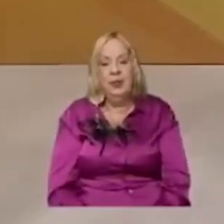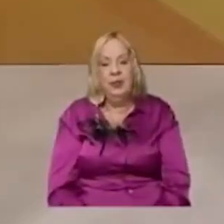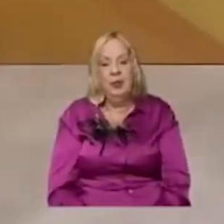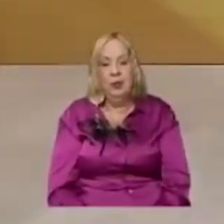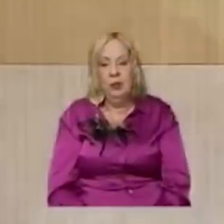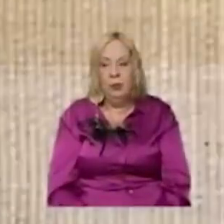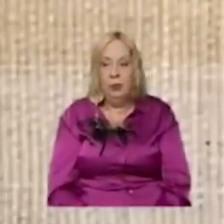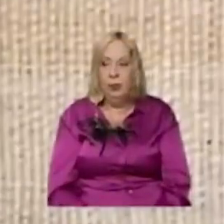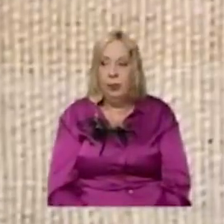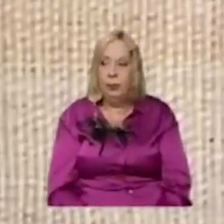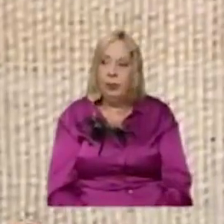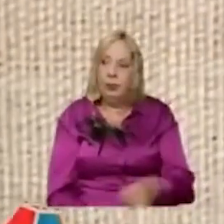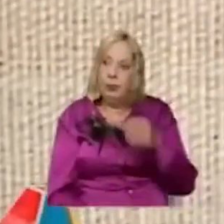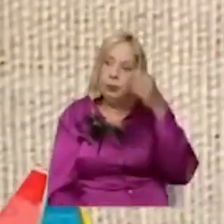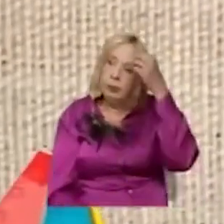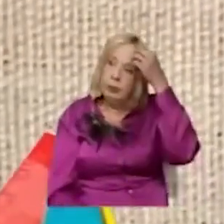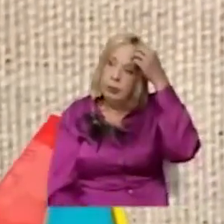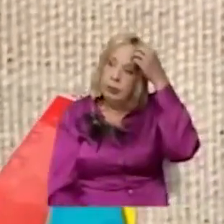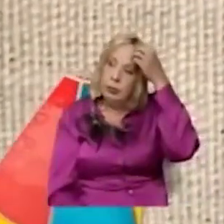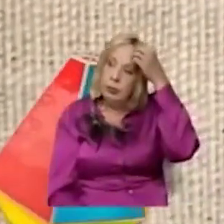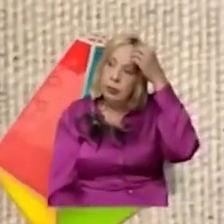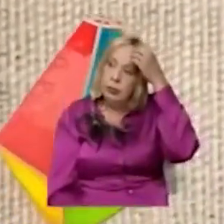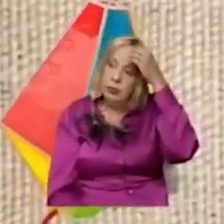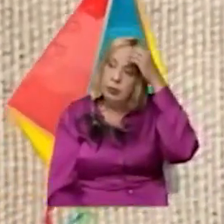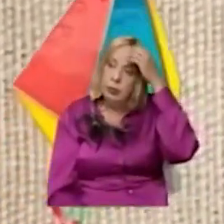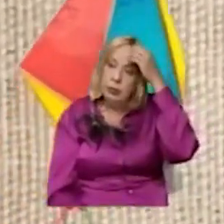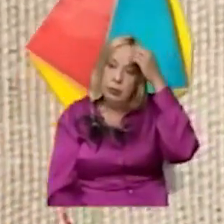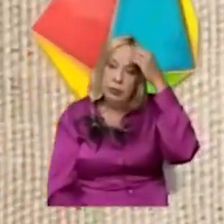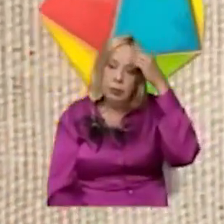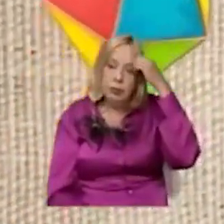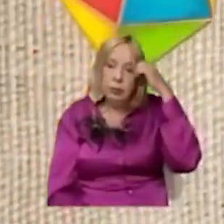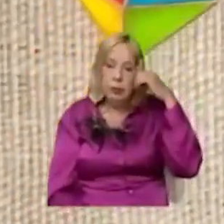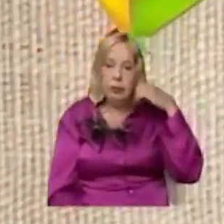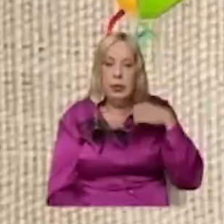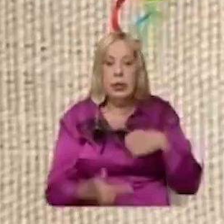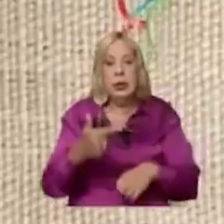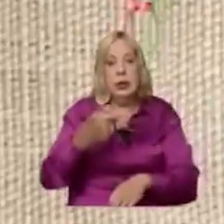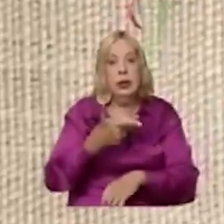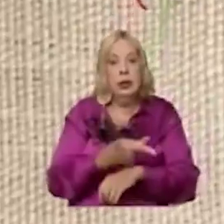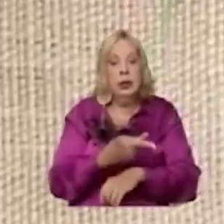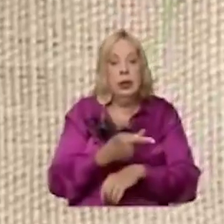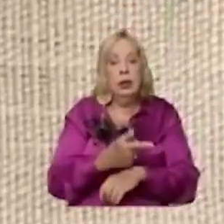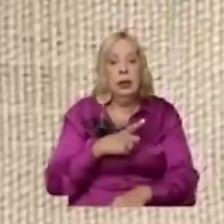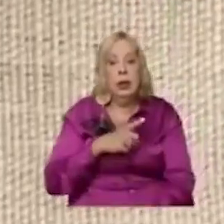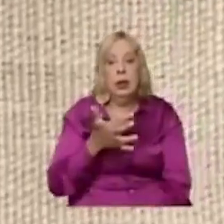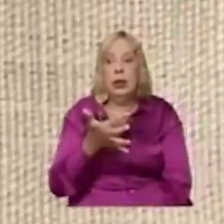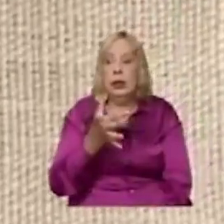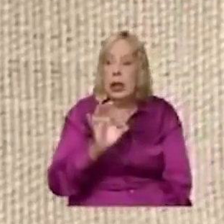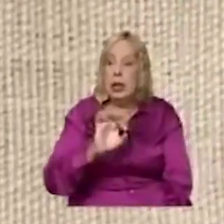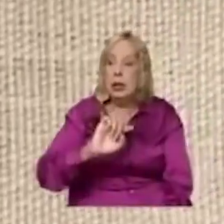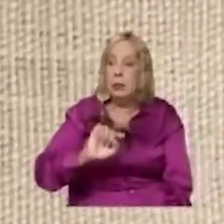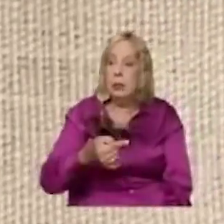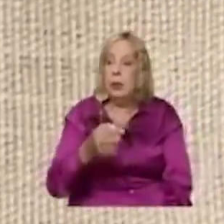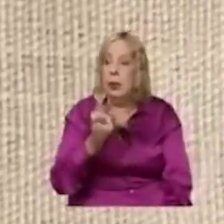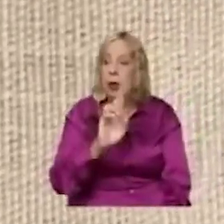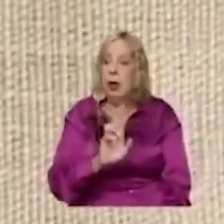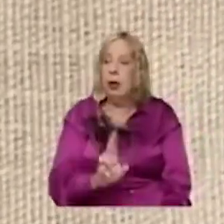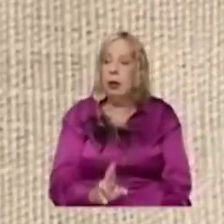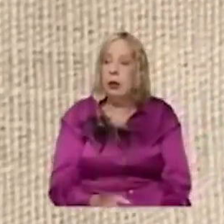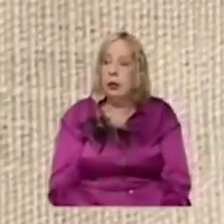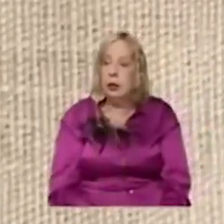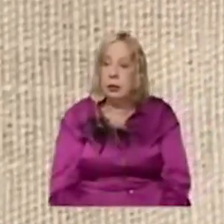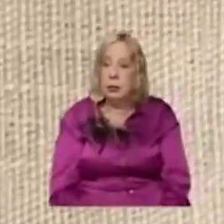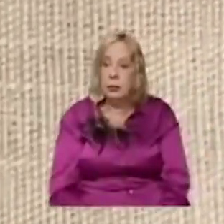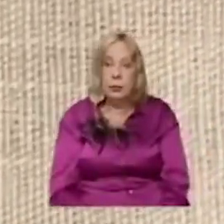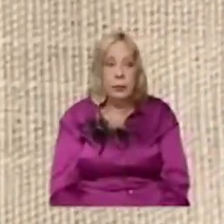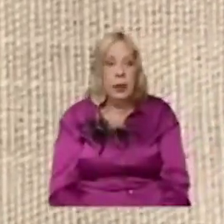Especial. No segundo Prêmio Especial tem 10 mil reais. 10 mil